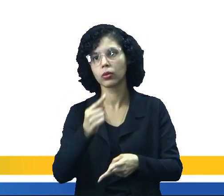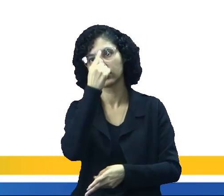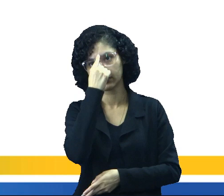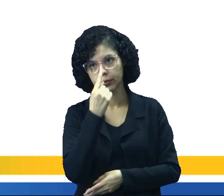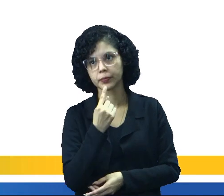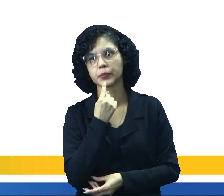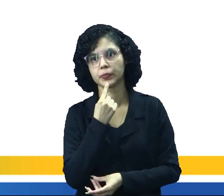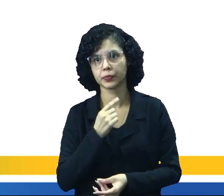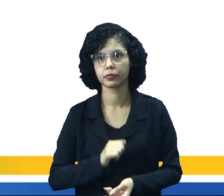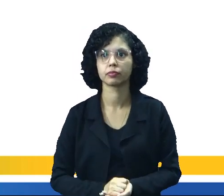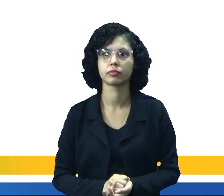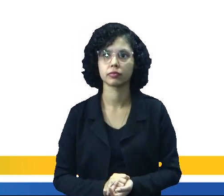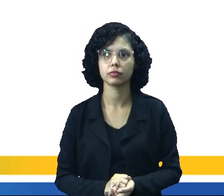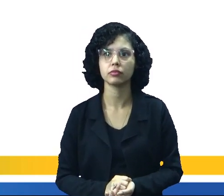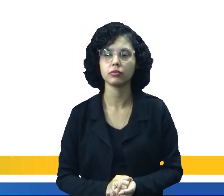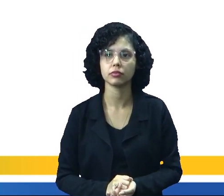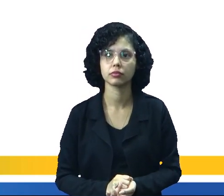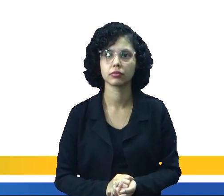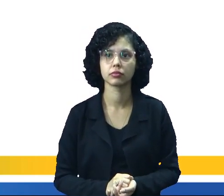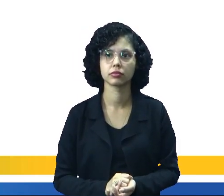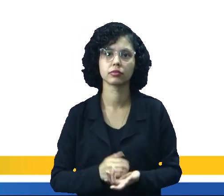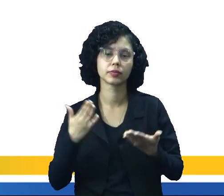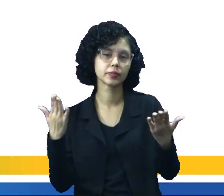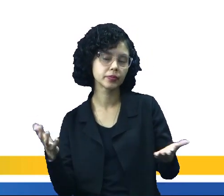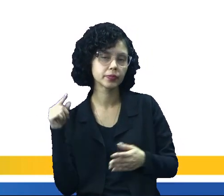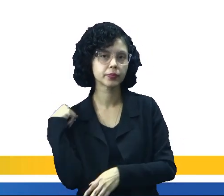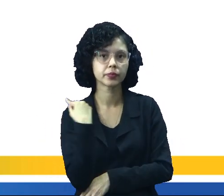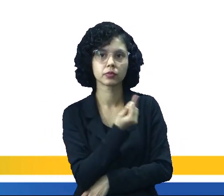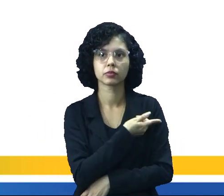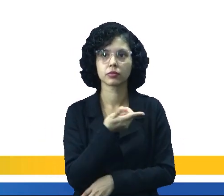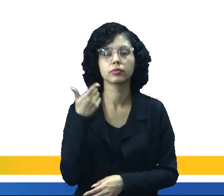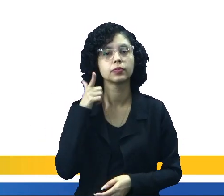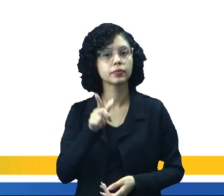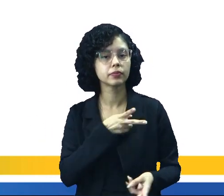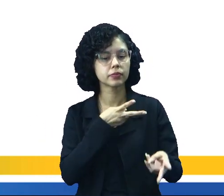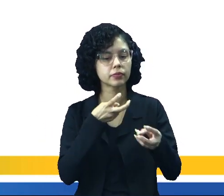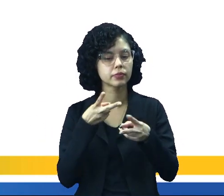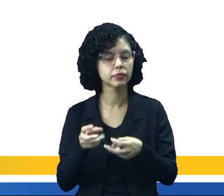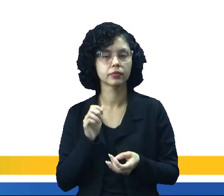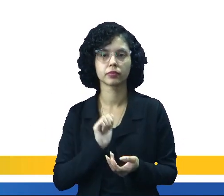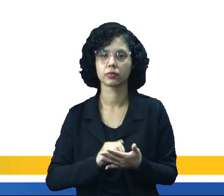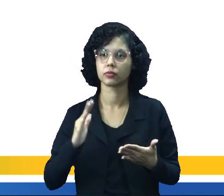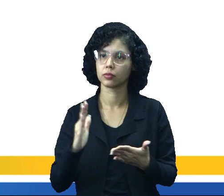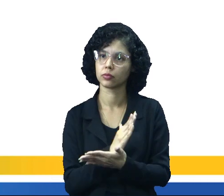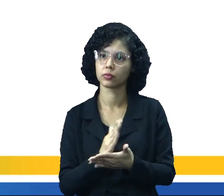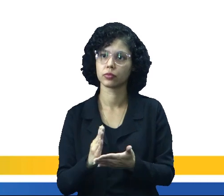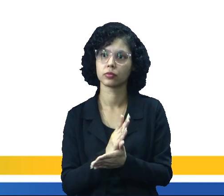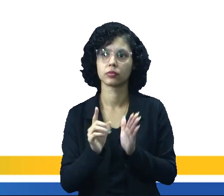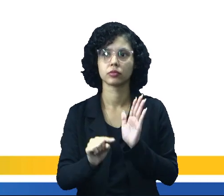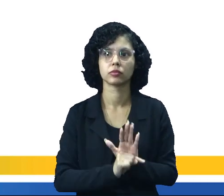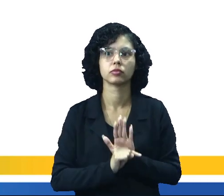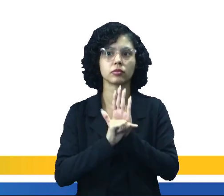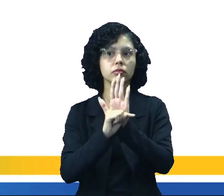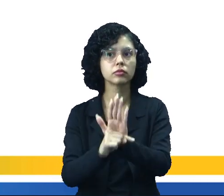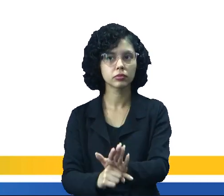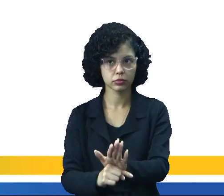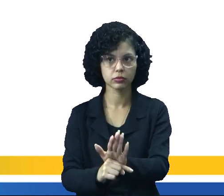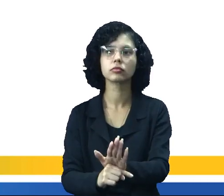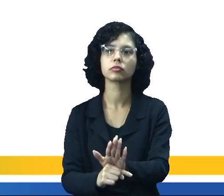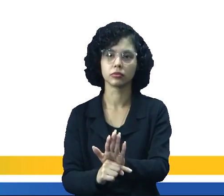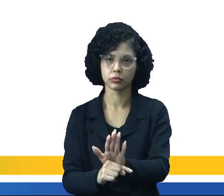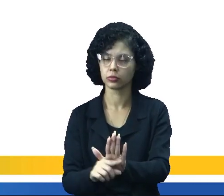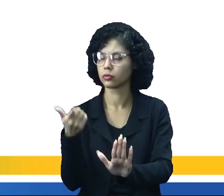imagens, a primeira e essa agora, a gente consegue perceber que não existe algo que está sendo representado aí. A gente